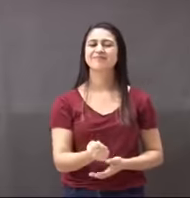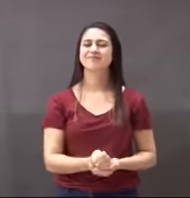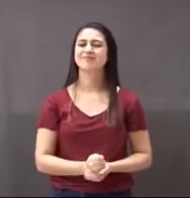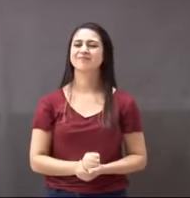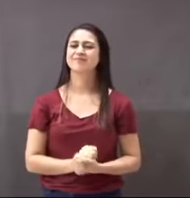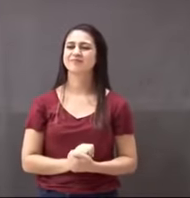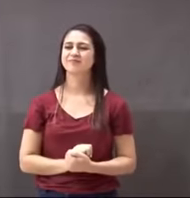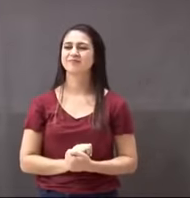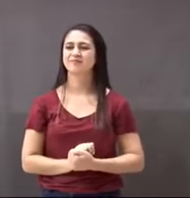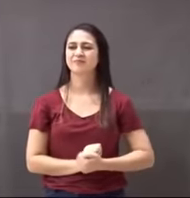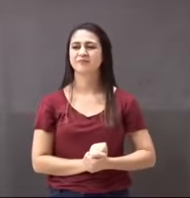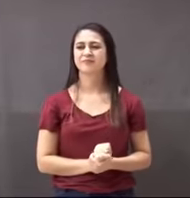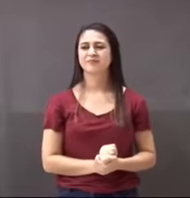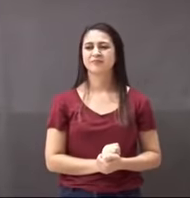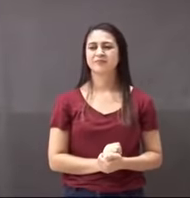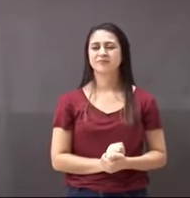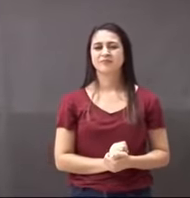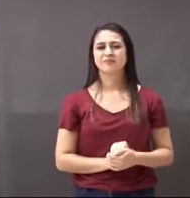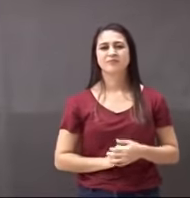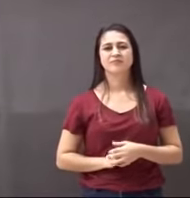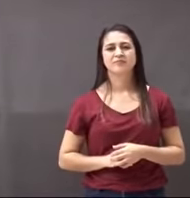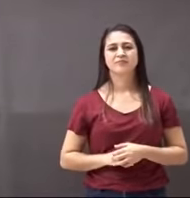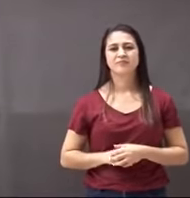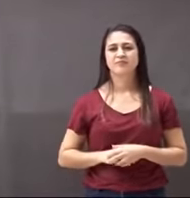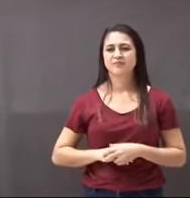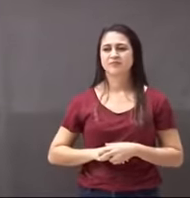Até aquelas